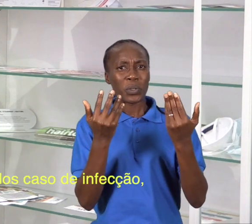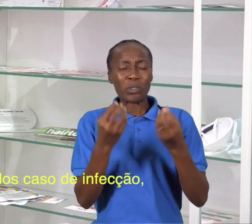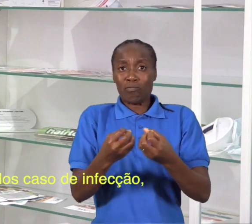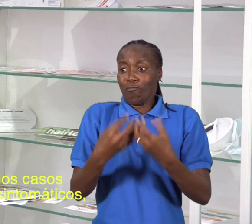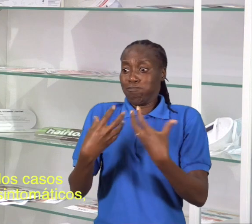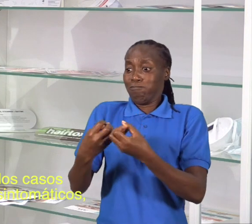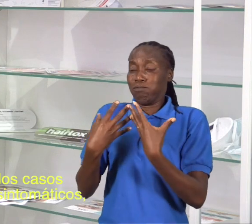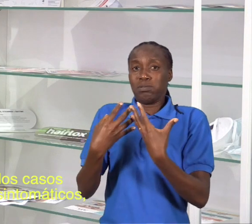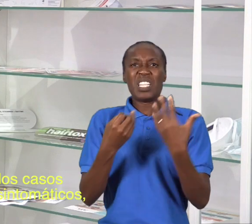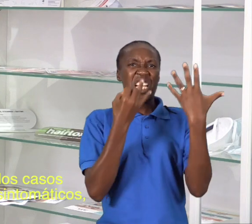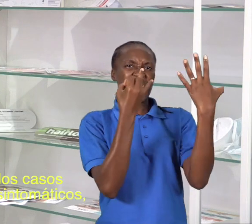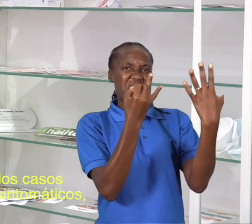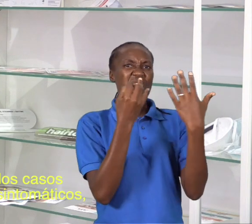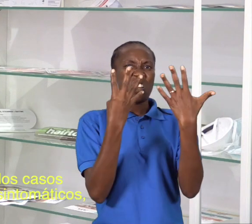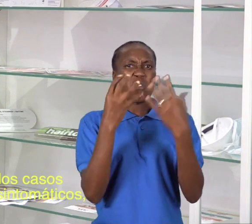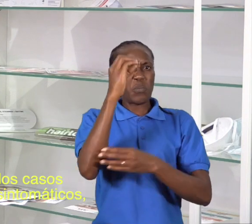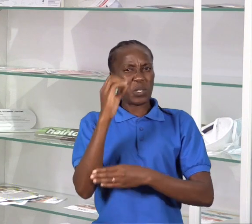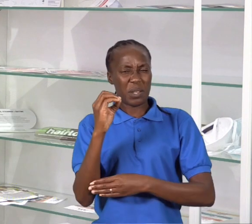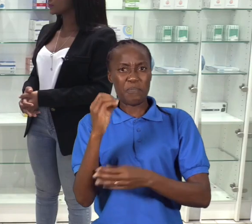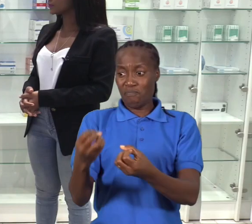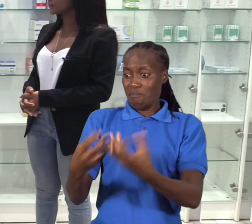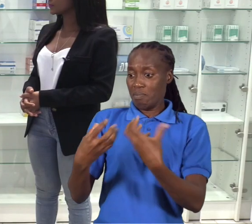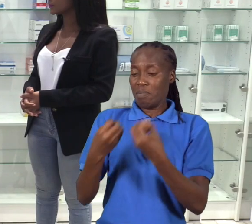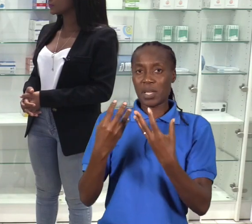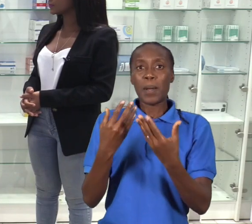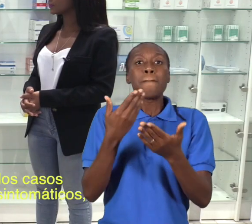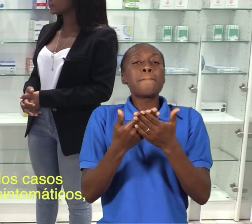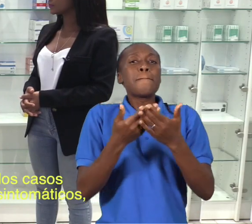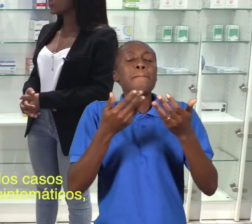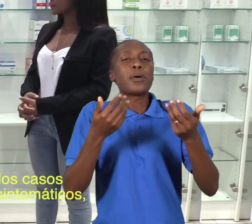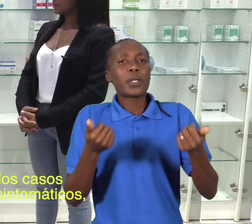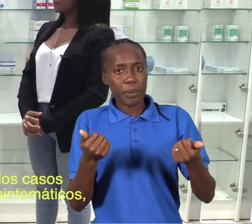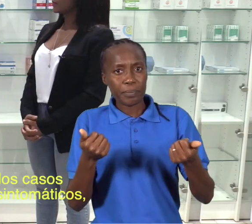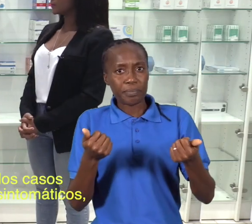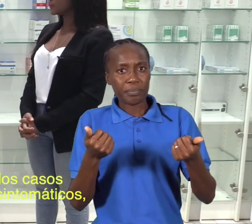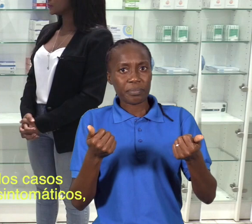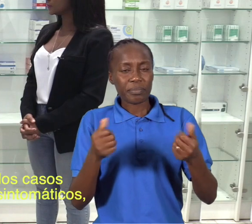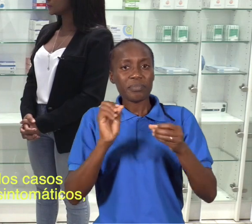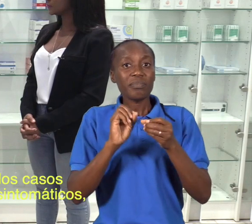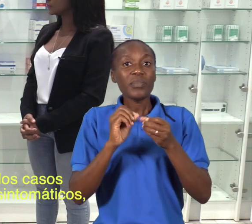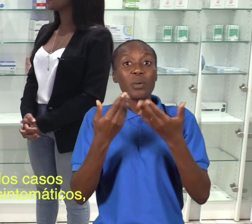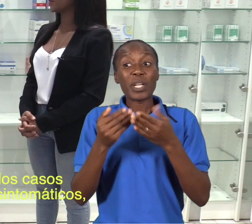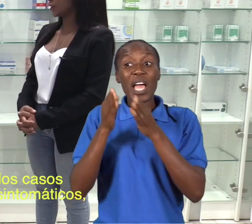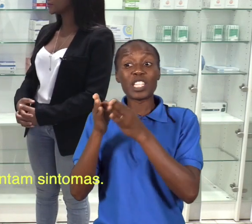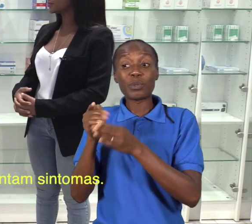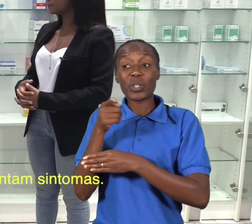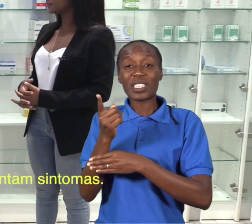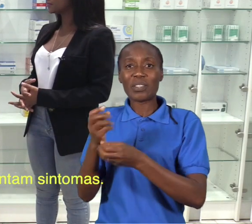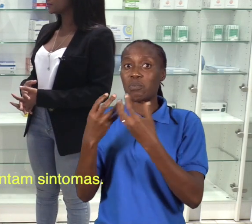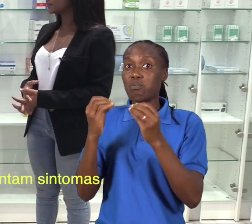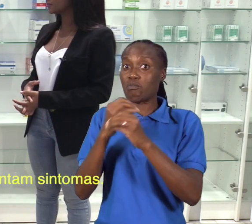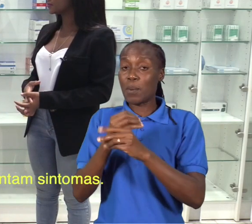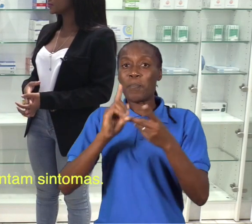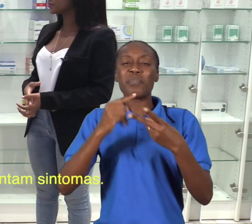infecções, pelo menos 79% dos casos de infecções, foi por parte dos não sintomáticos, ou seja, as